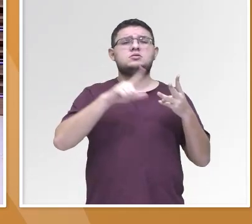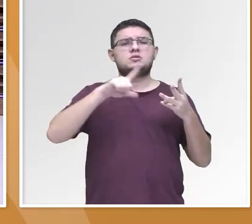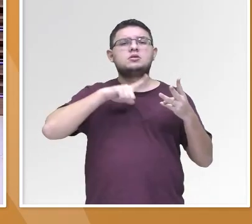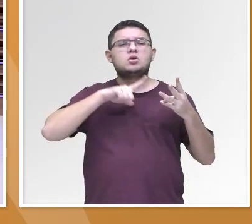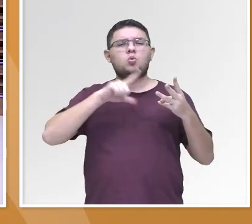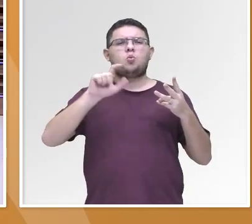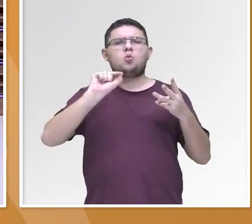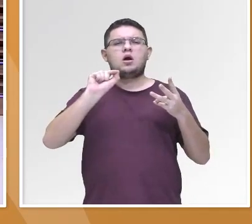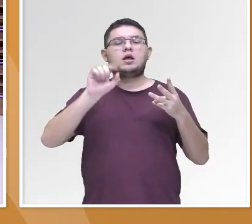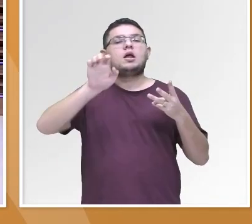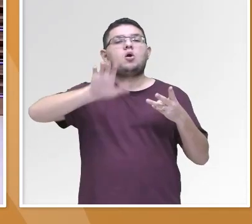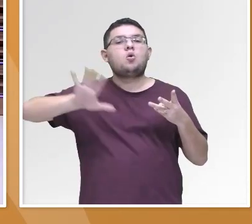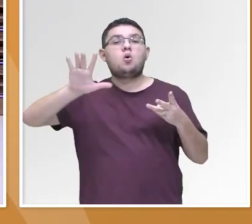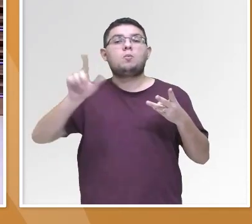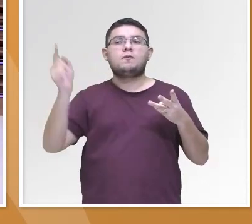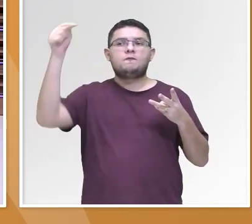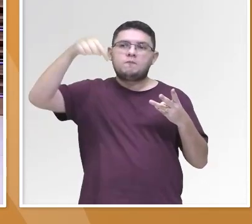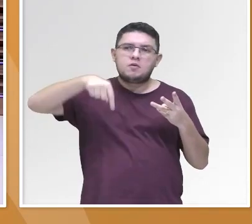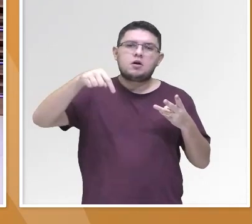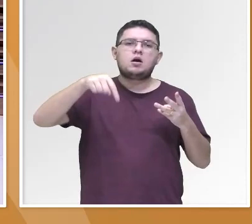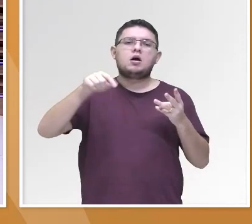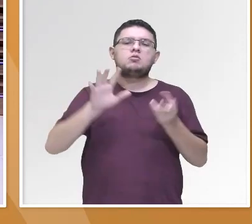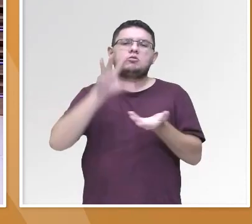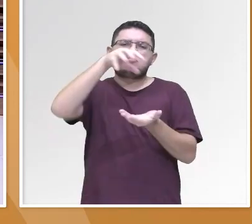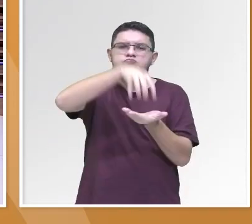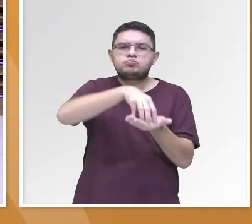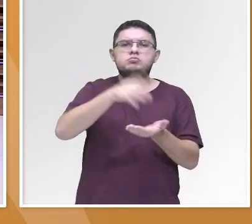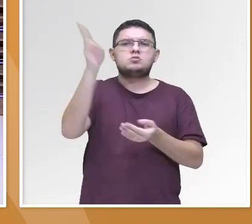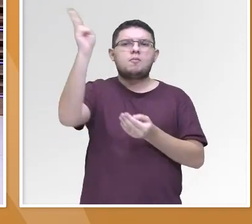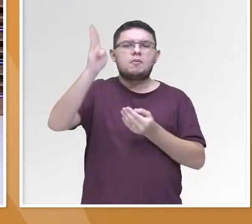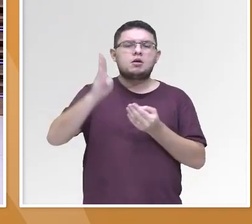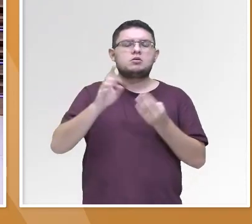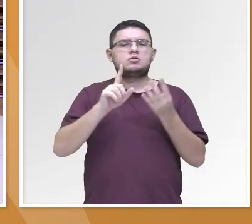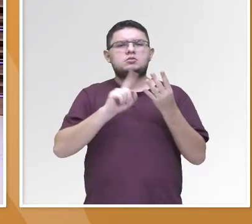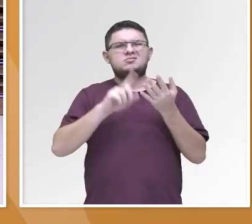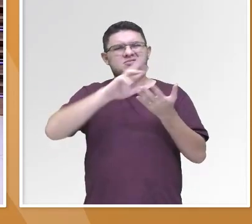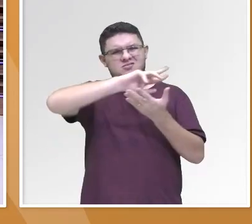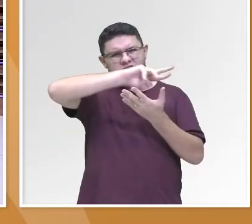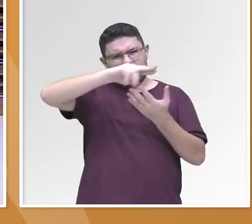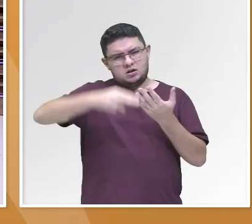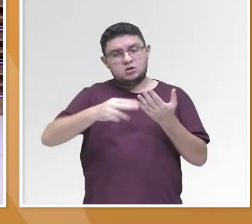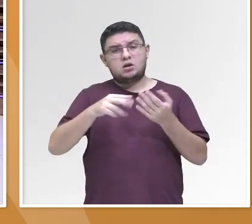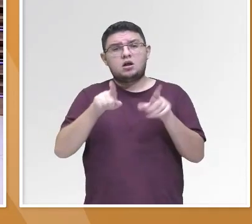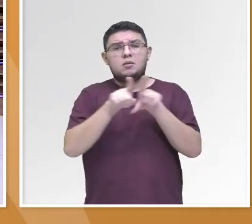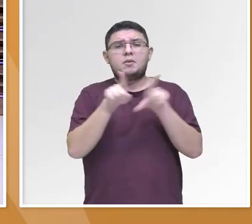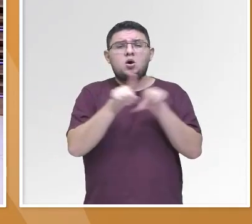os europeus que vieram para colonizar o Brasil, e claro que hoje em dia ainda existe